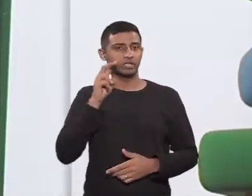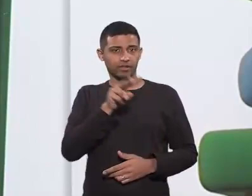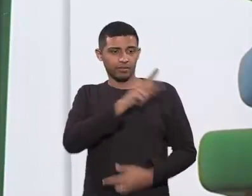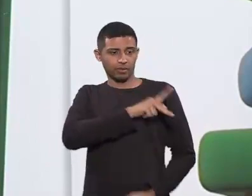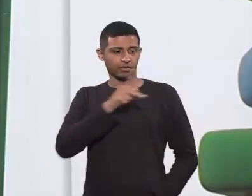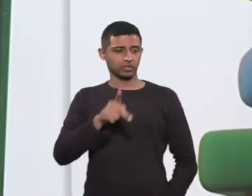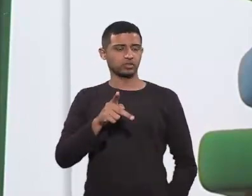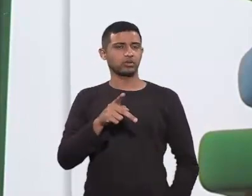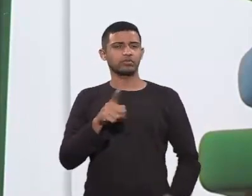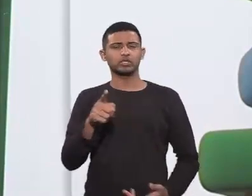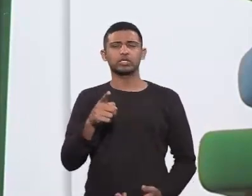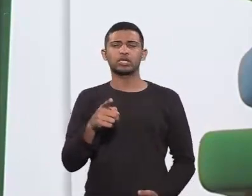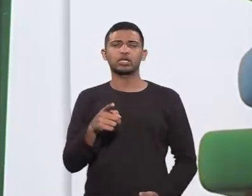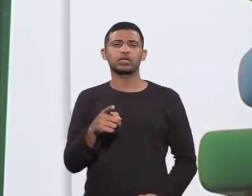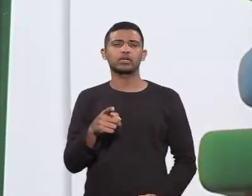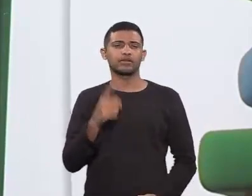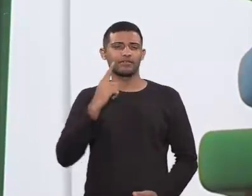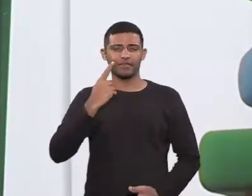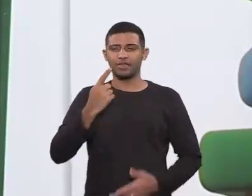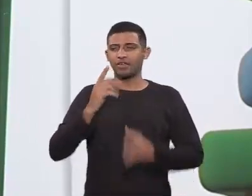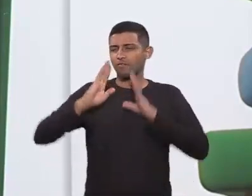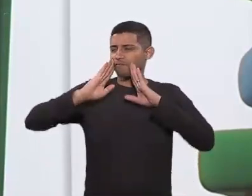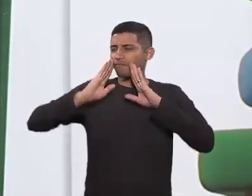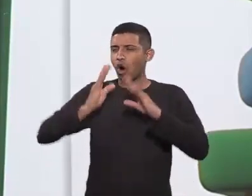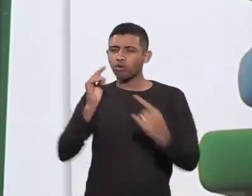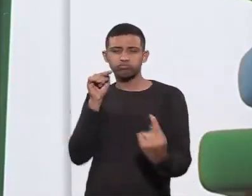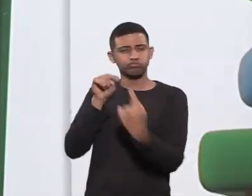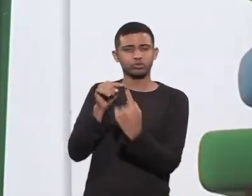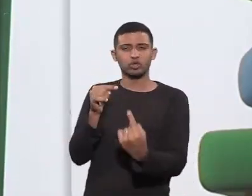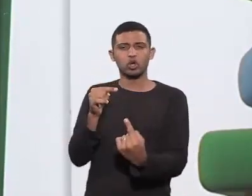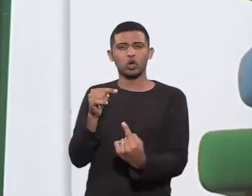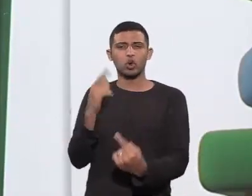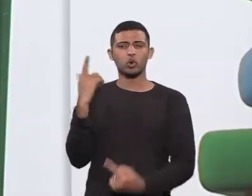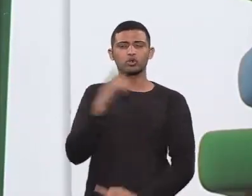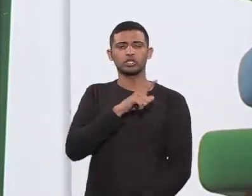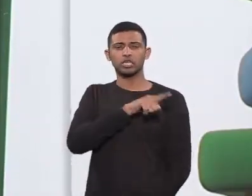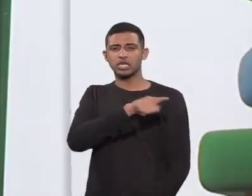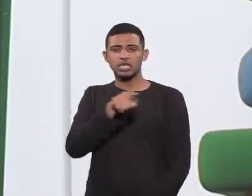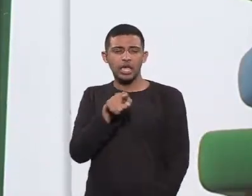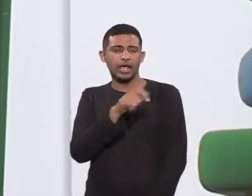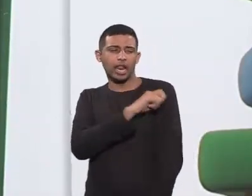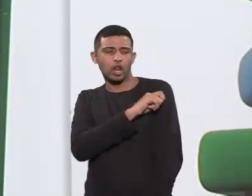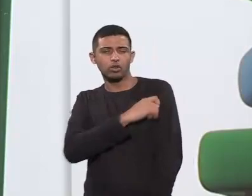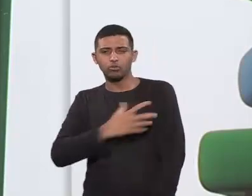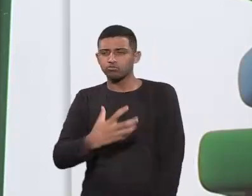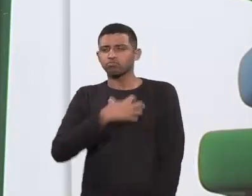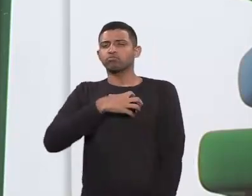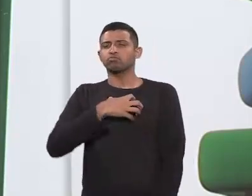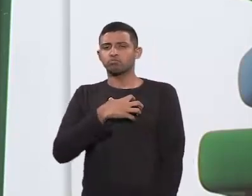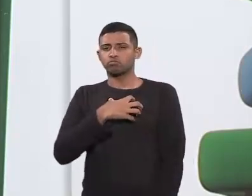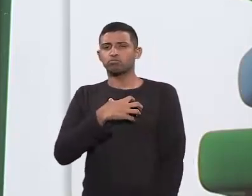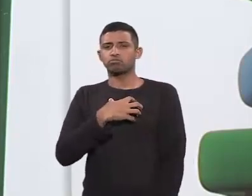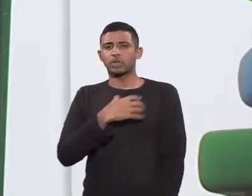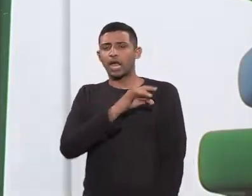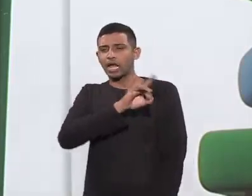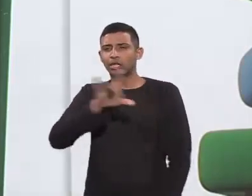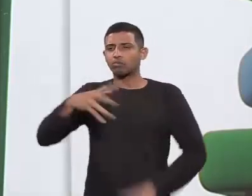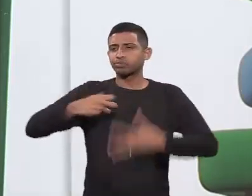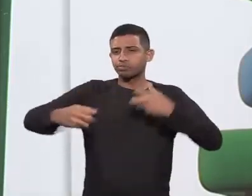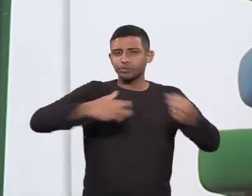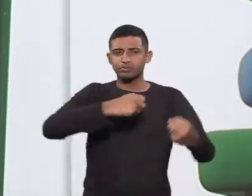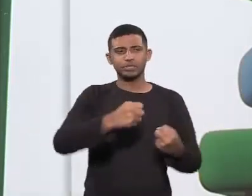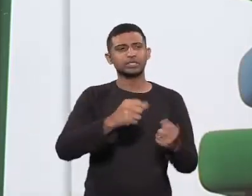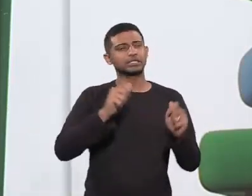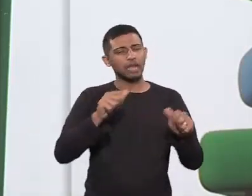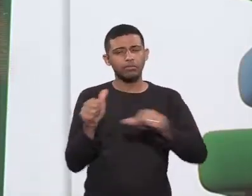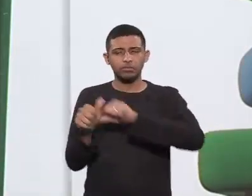você, como professor, você tem que ter o objetivo de atingir, né? De fazer com que aquele pouquinho, né, seja muito,